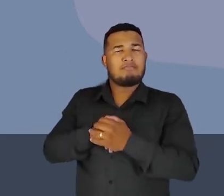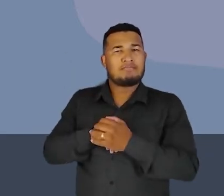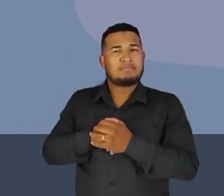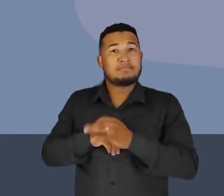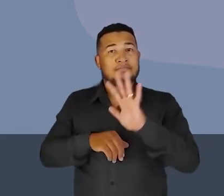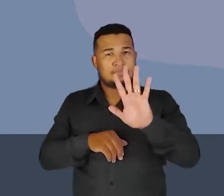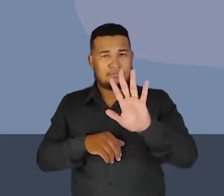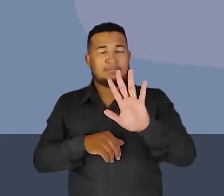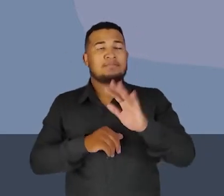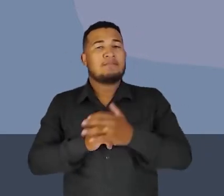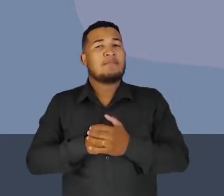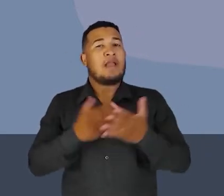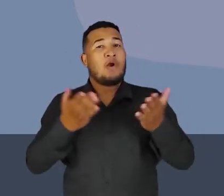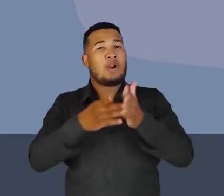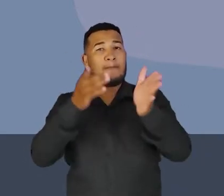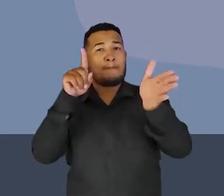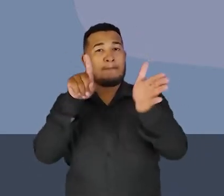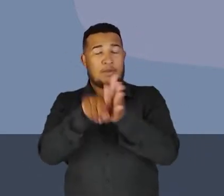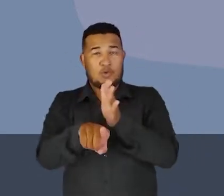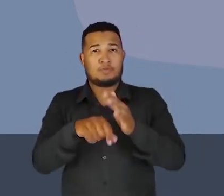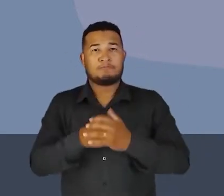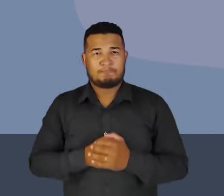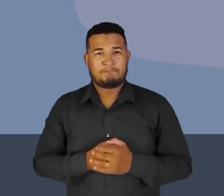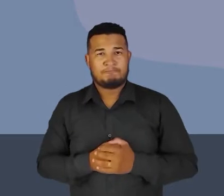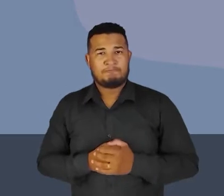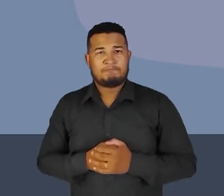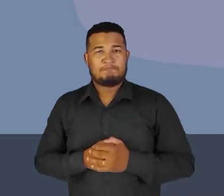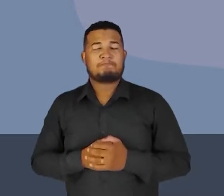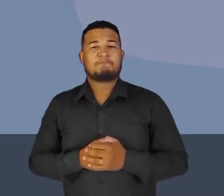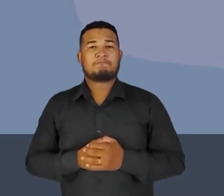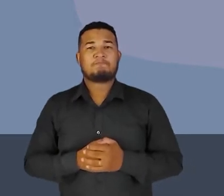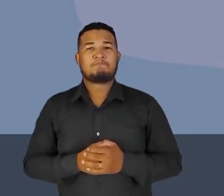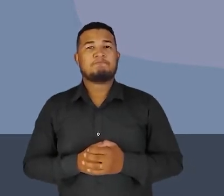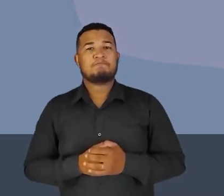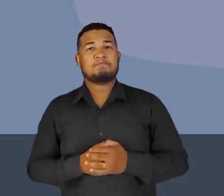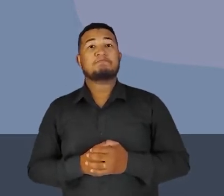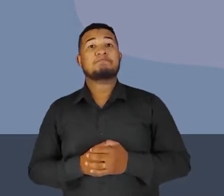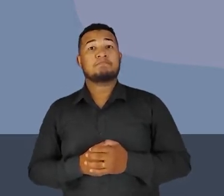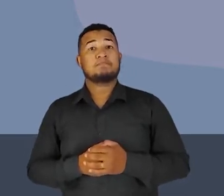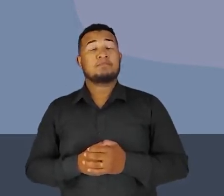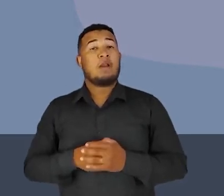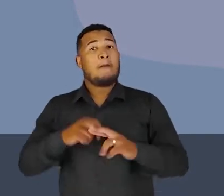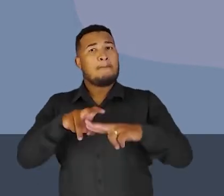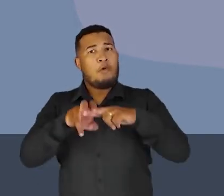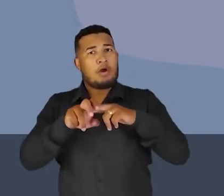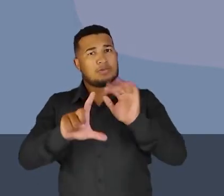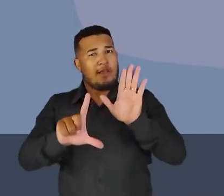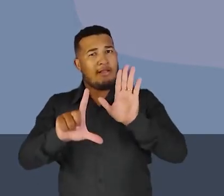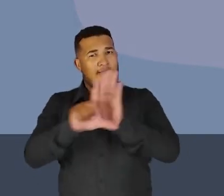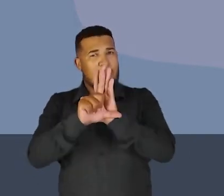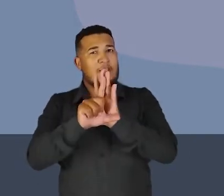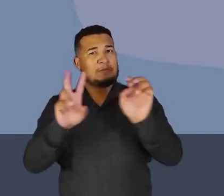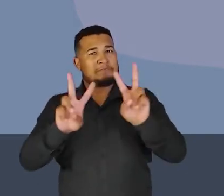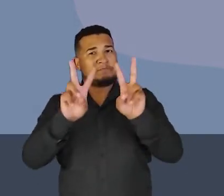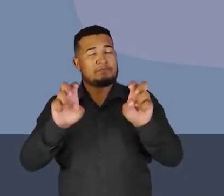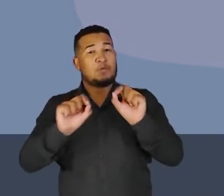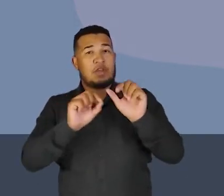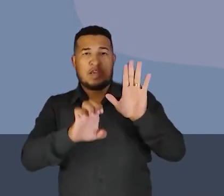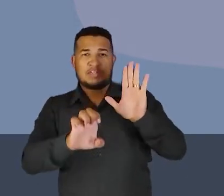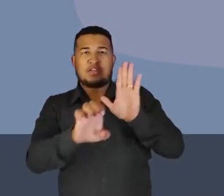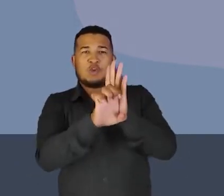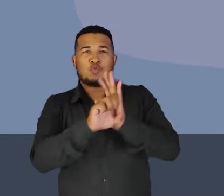Agora vamos para a pergunta, para a questão. De acordo com a lei sobre